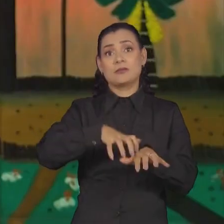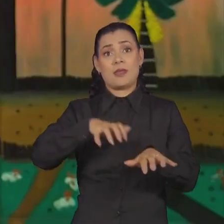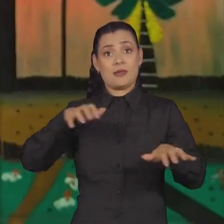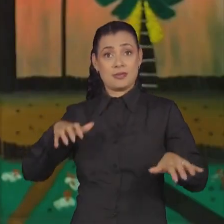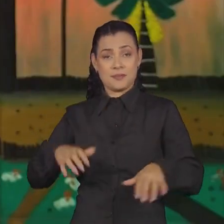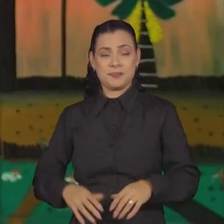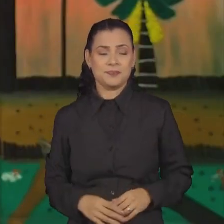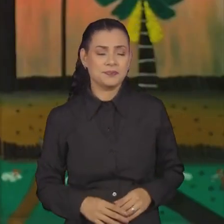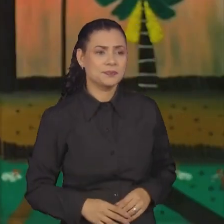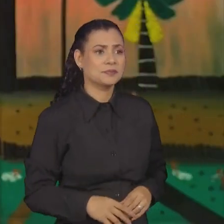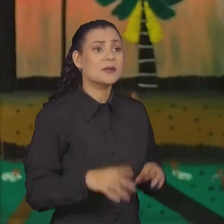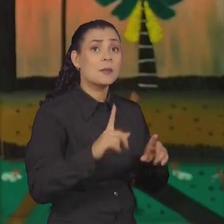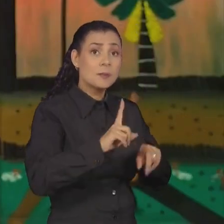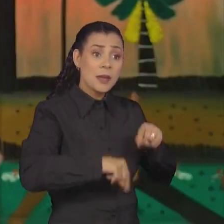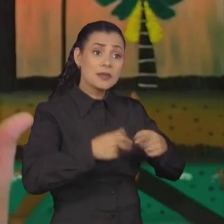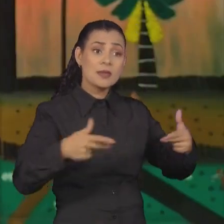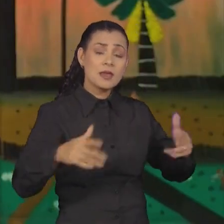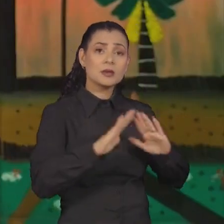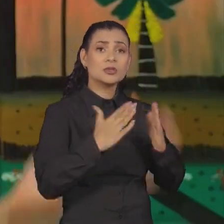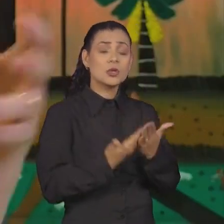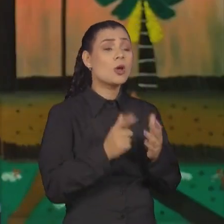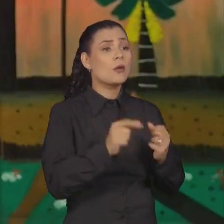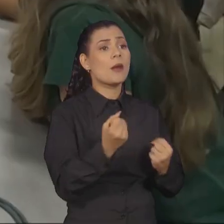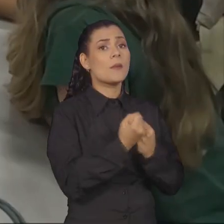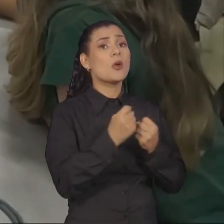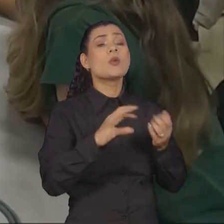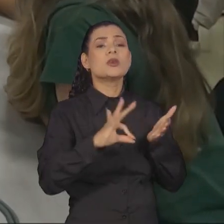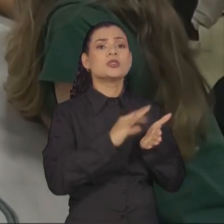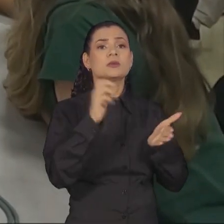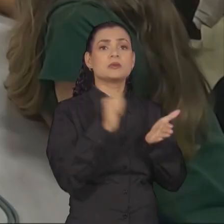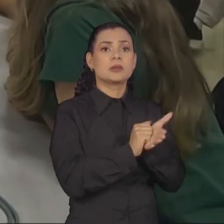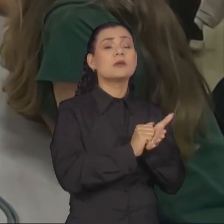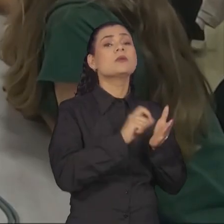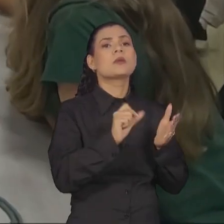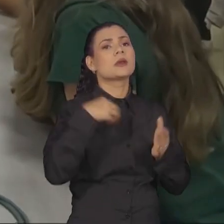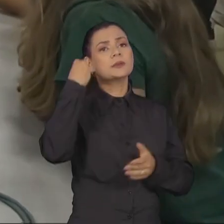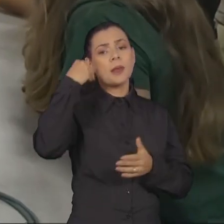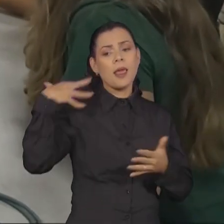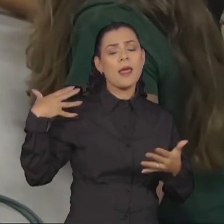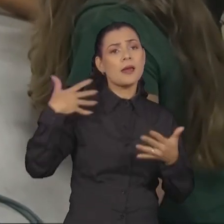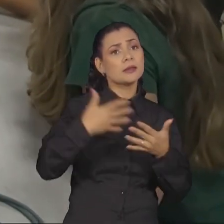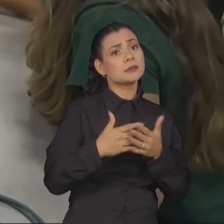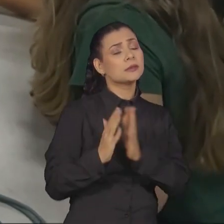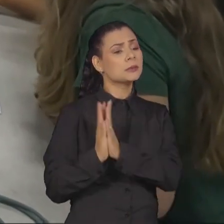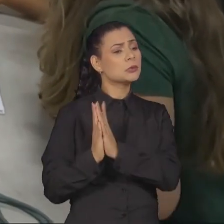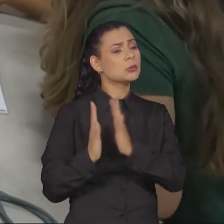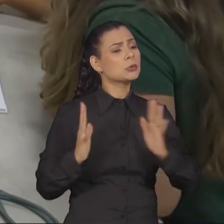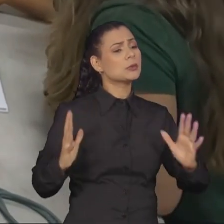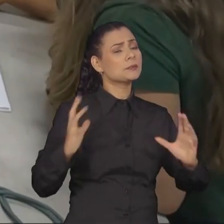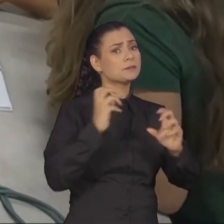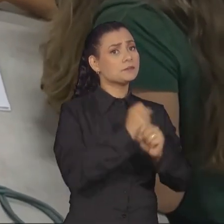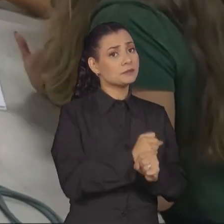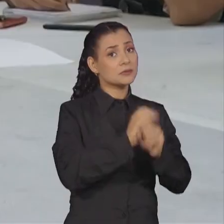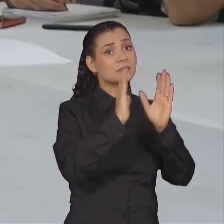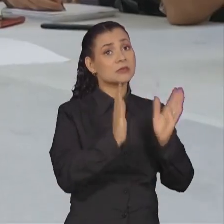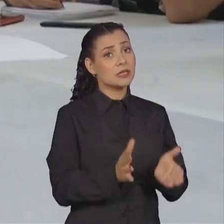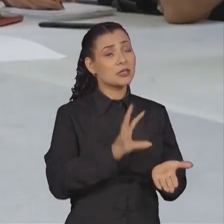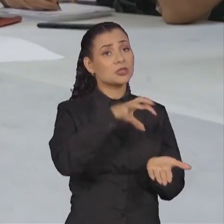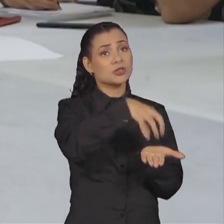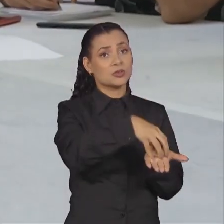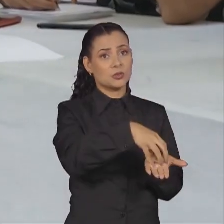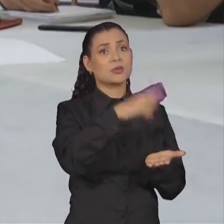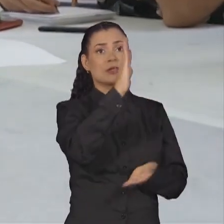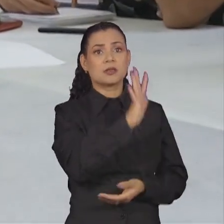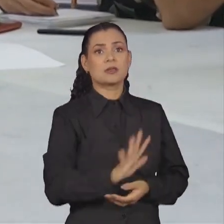As escolas vão receber materiais e apoio para cadastrar e avaliar suas experiências nesse portal que está sediado no Instituto Nacional